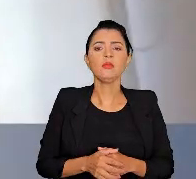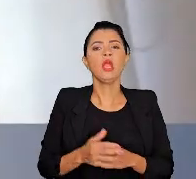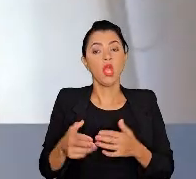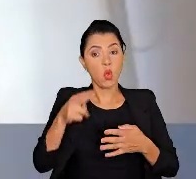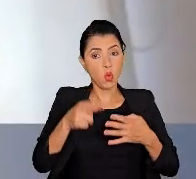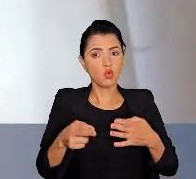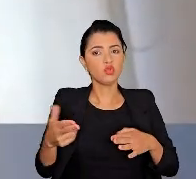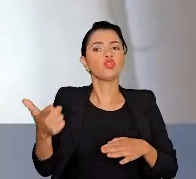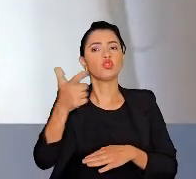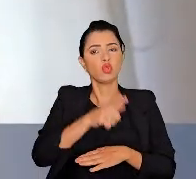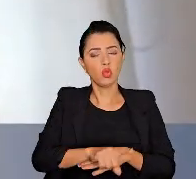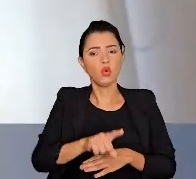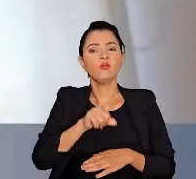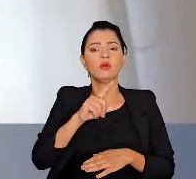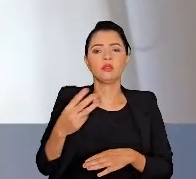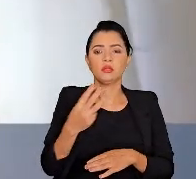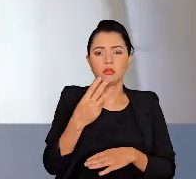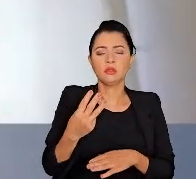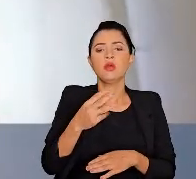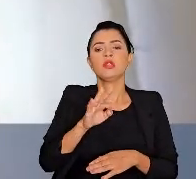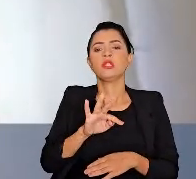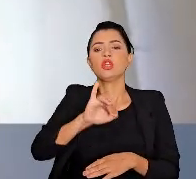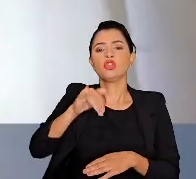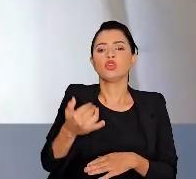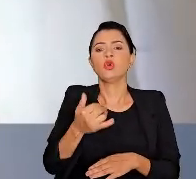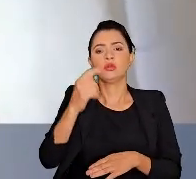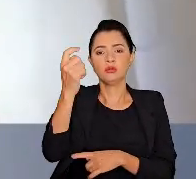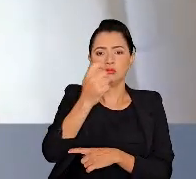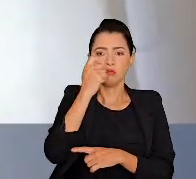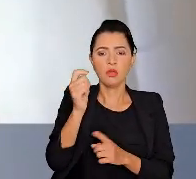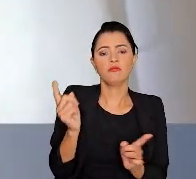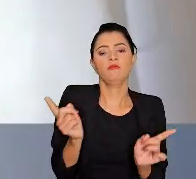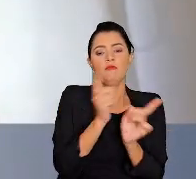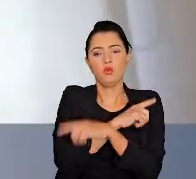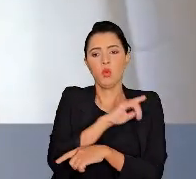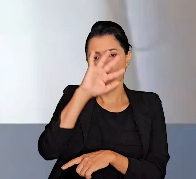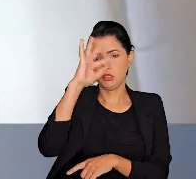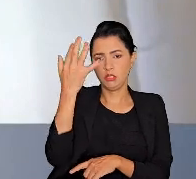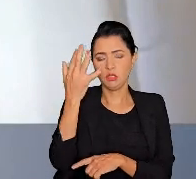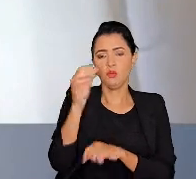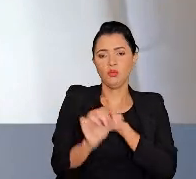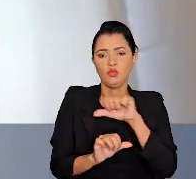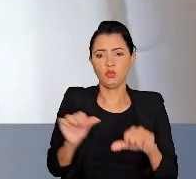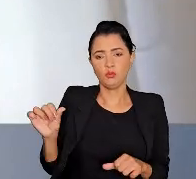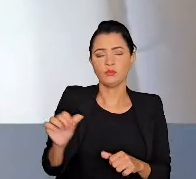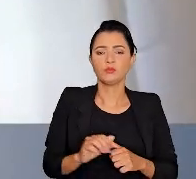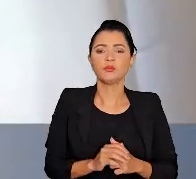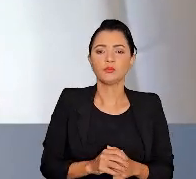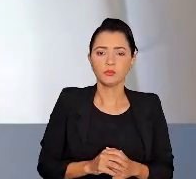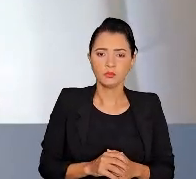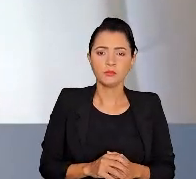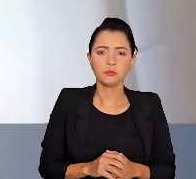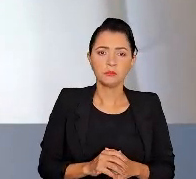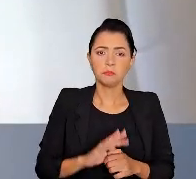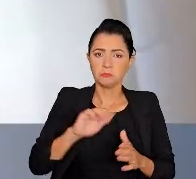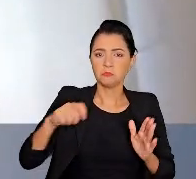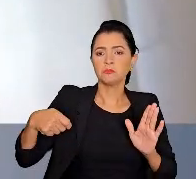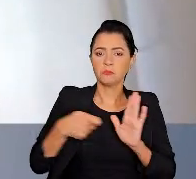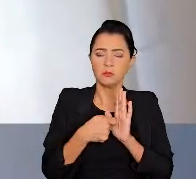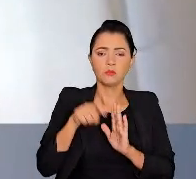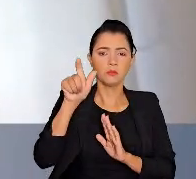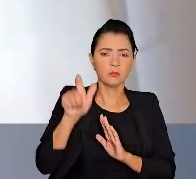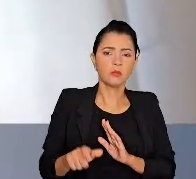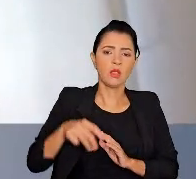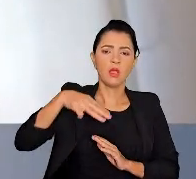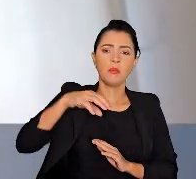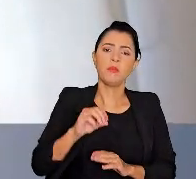terceira Câmara do TJ do Rio Grande do Sul reverteu a decisão. A denúncia foi movida pelo MOPAR,